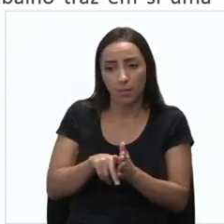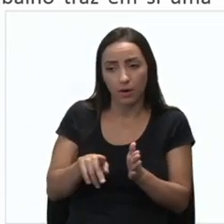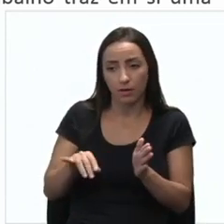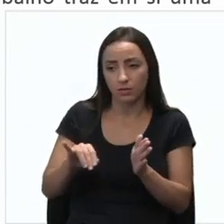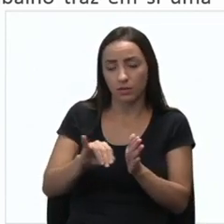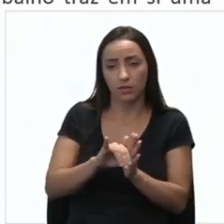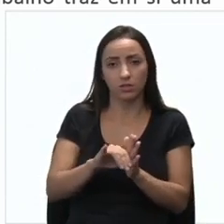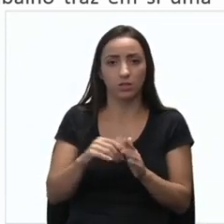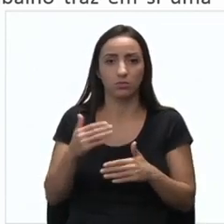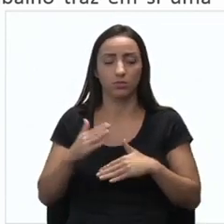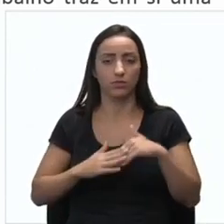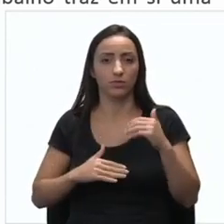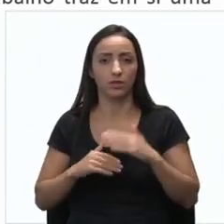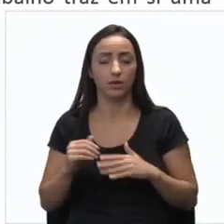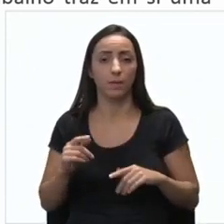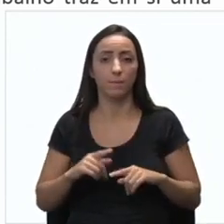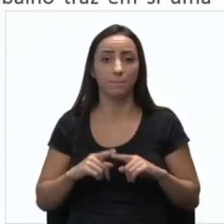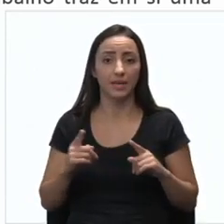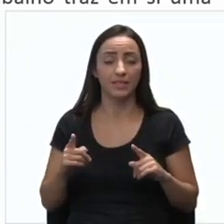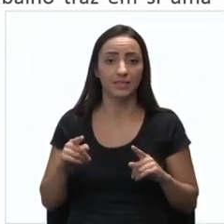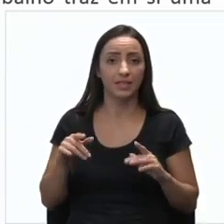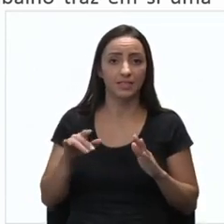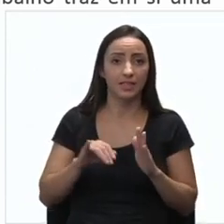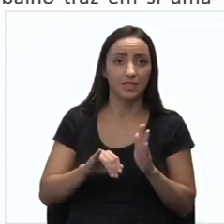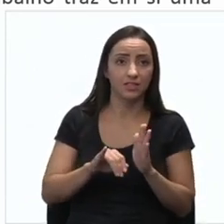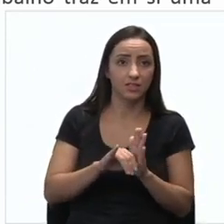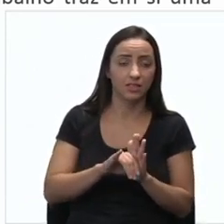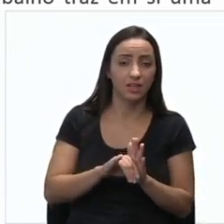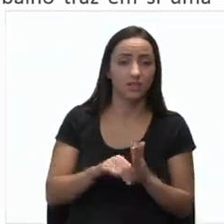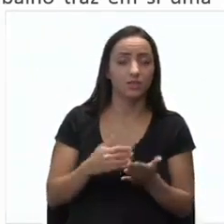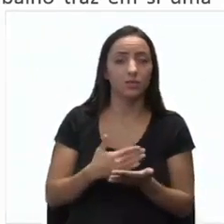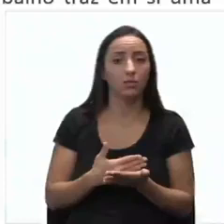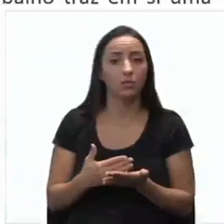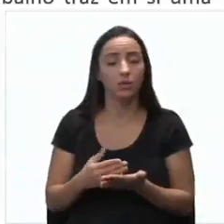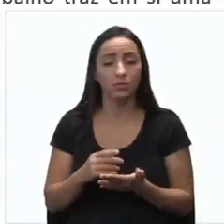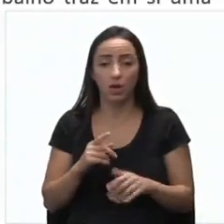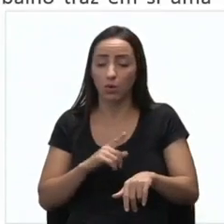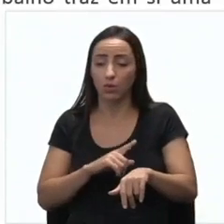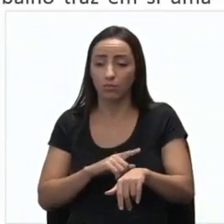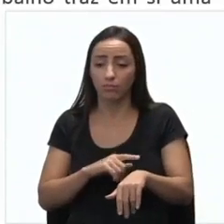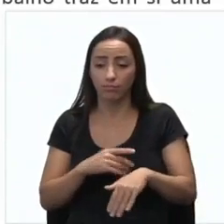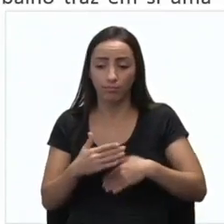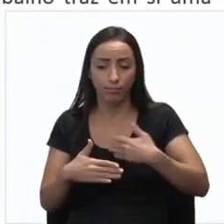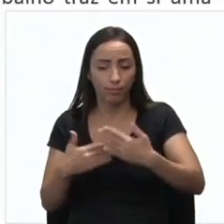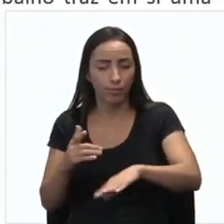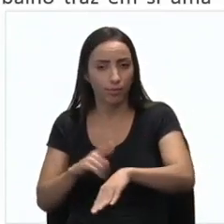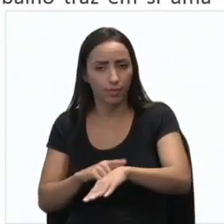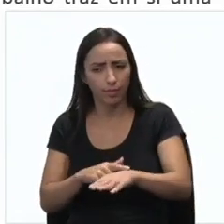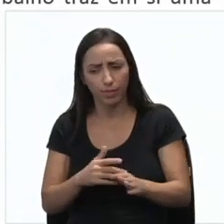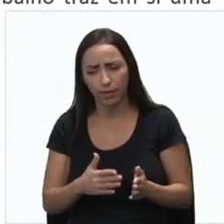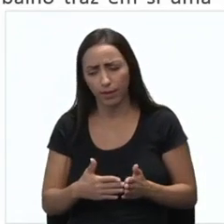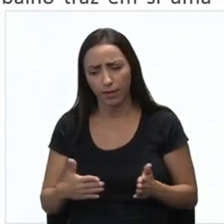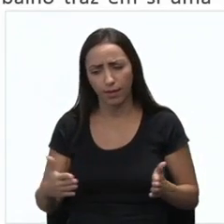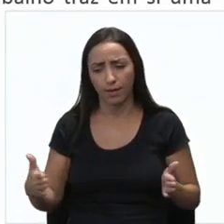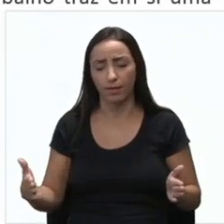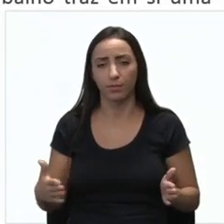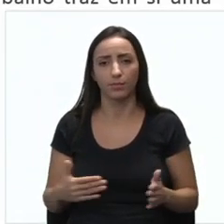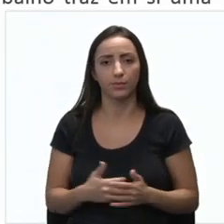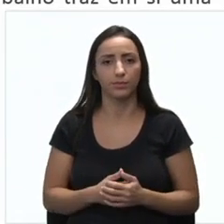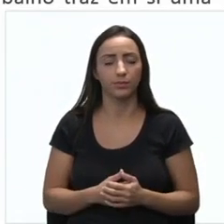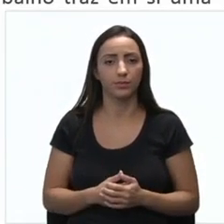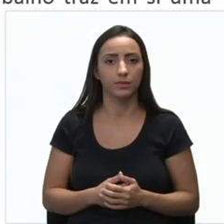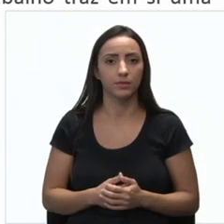profissional, né? Só que essa identidade, ela vai sendo formada com o tempo. Ela vai sendo formada